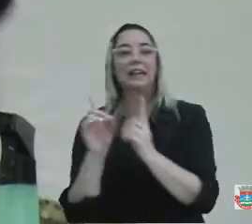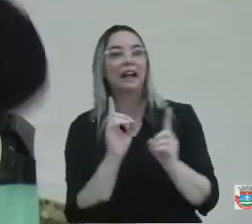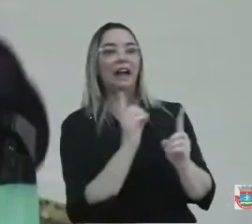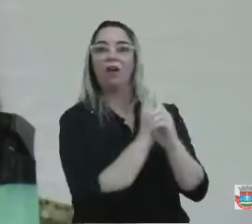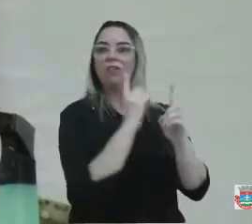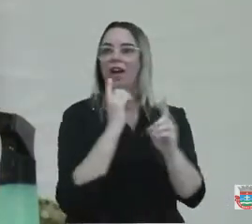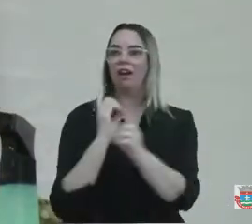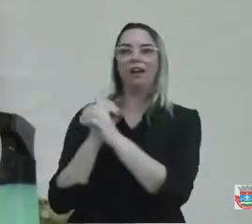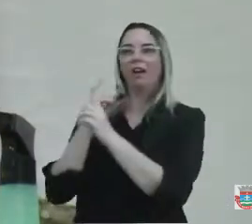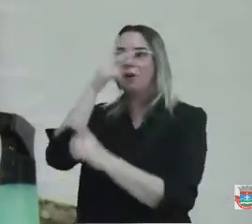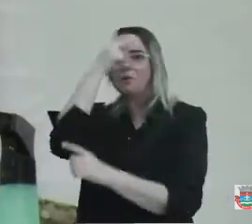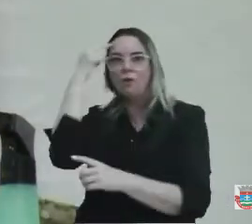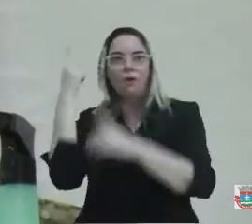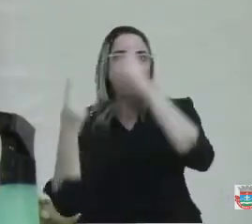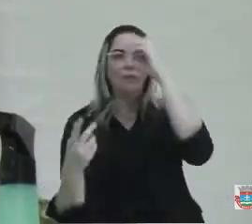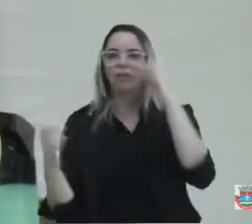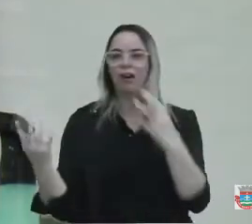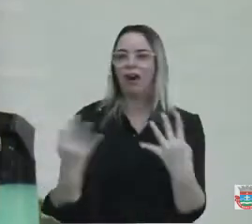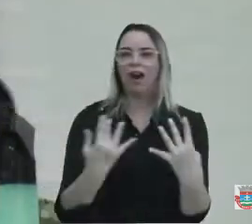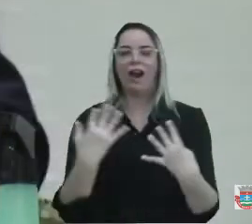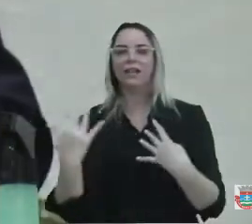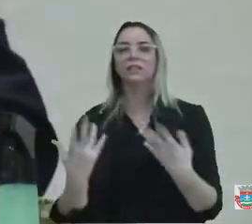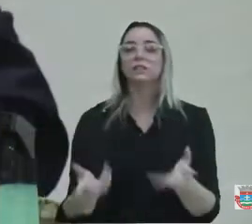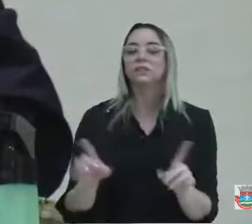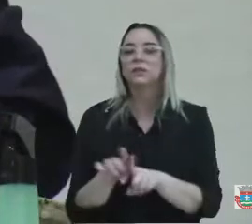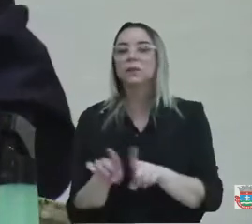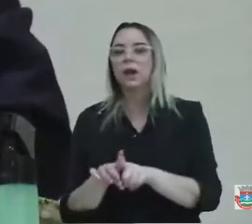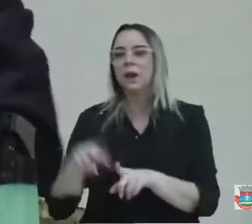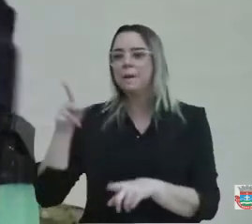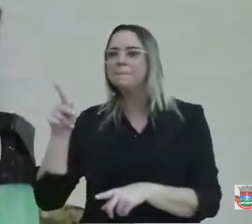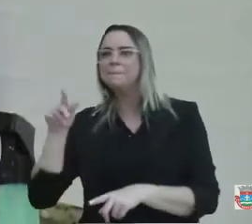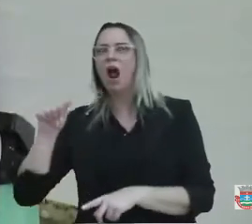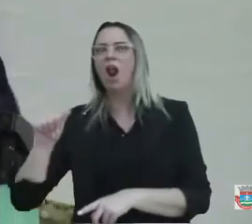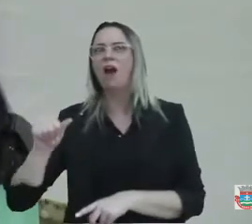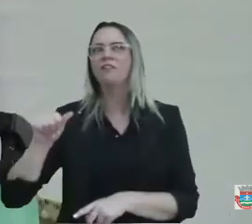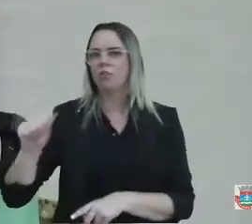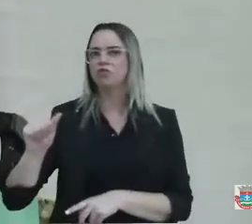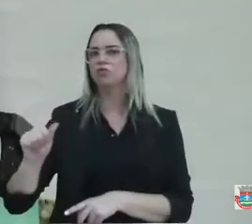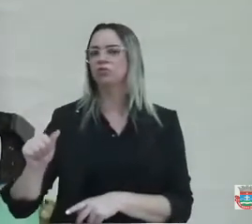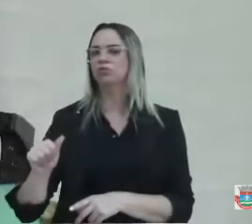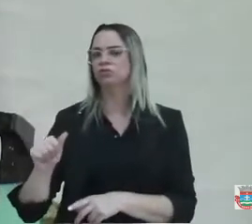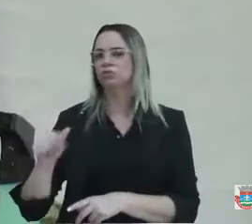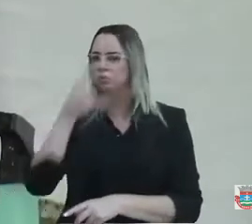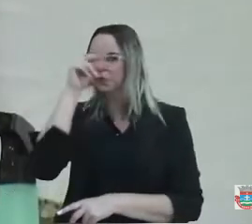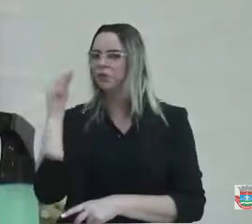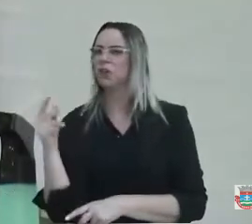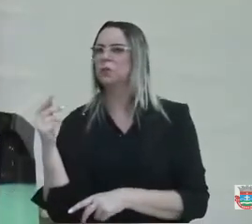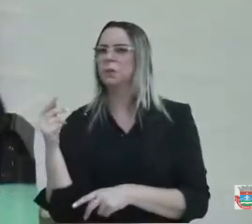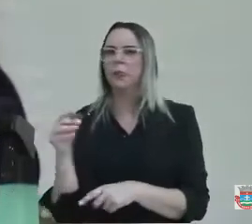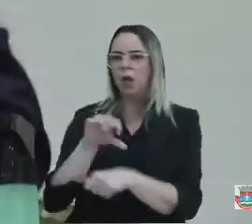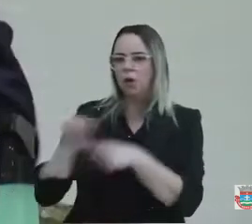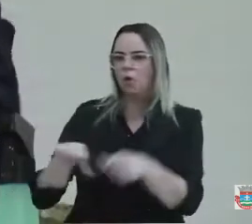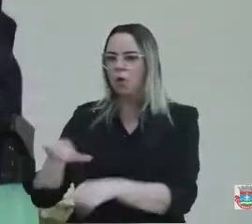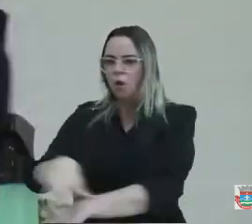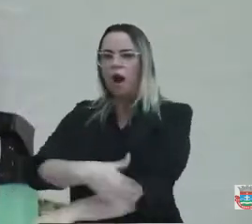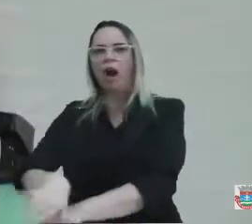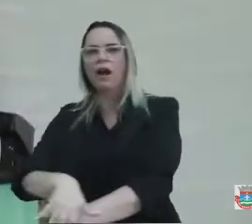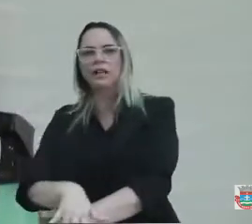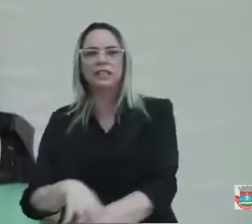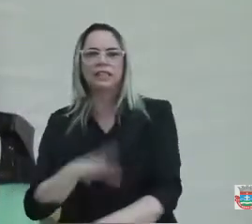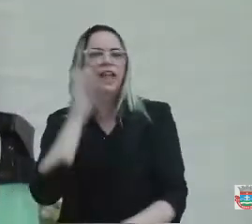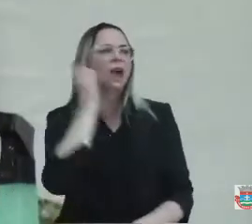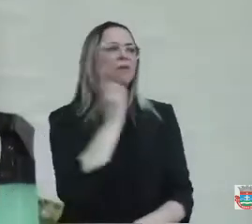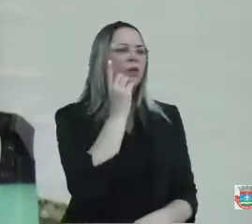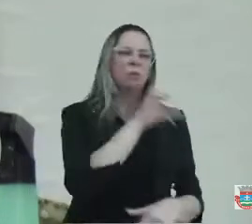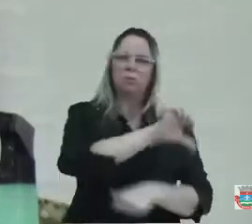encontrava o pessoal. Paulo Afonso era na Oswaldo Maciel, Débora colocou lá na Praça Matriz, queria pedir ao